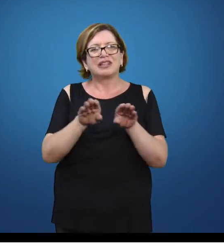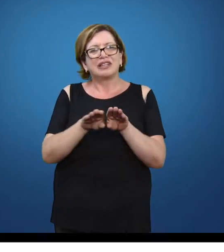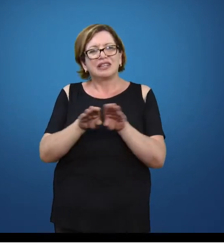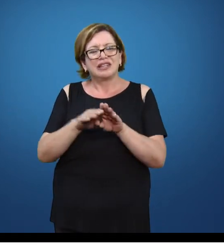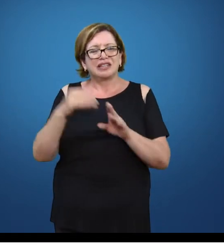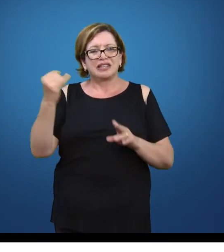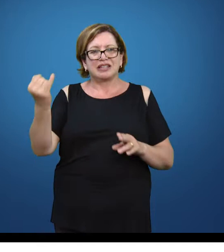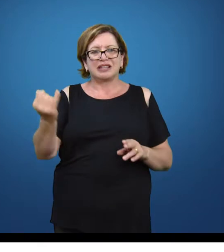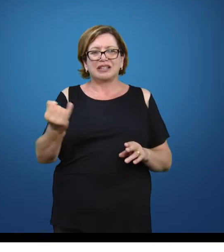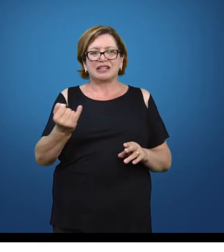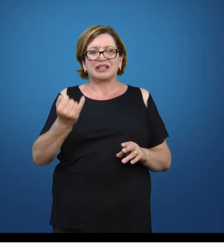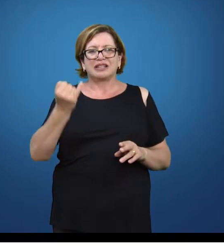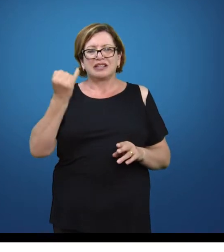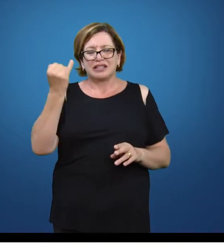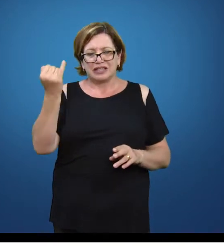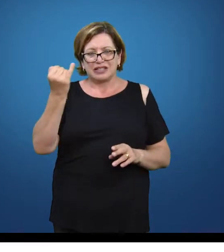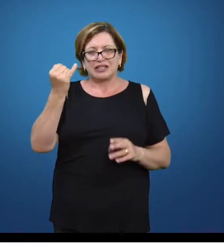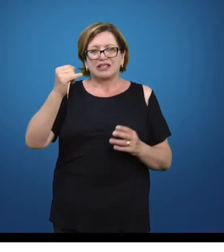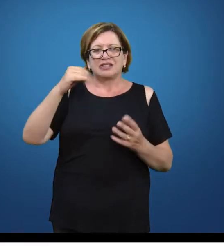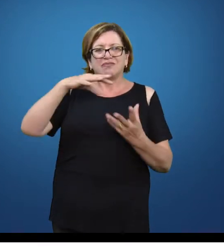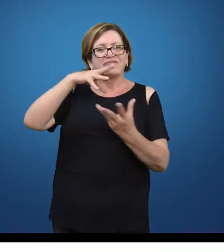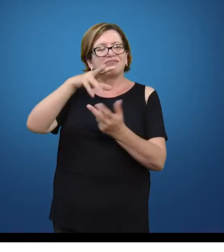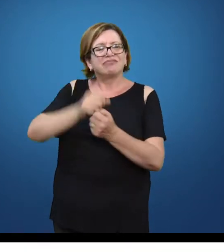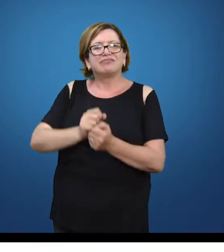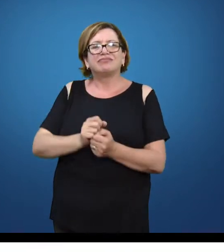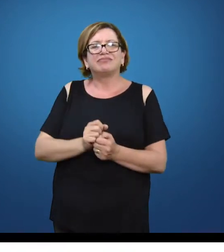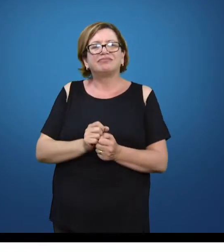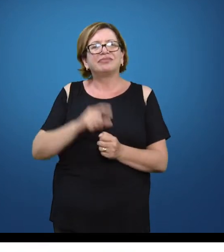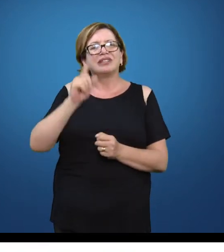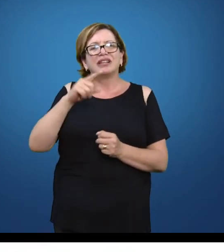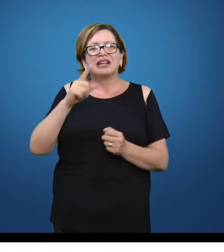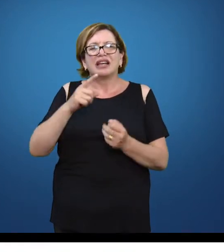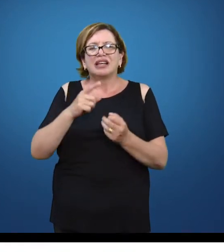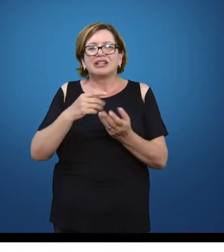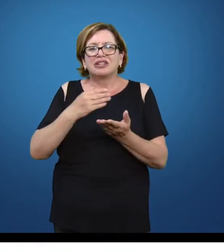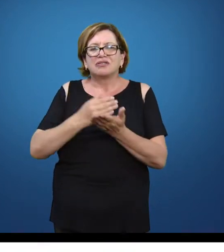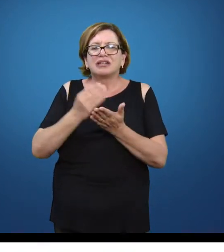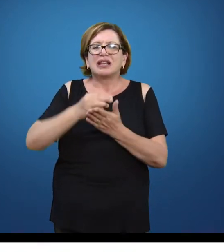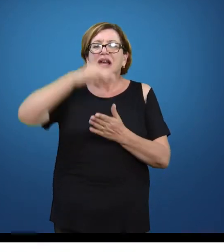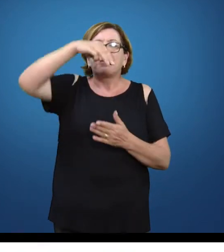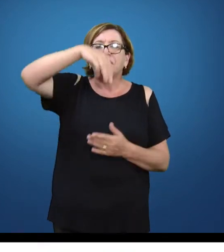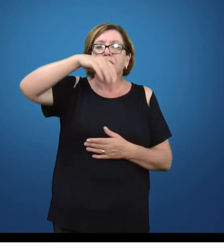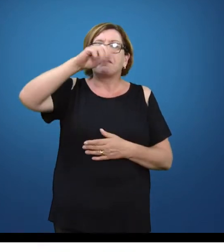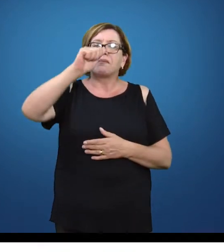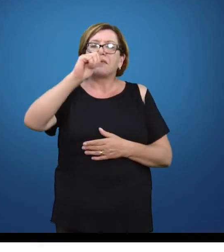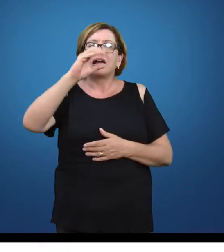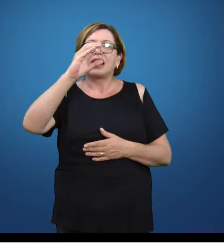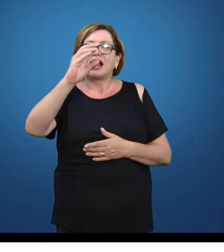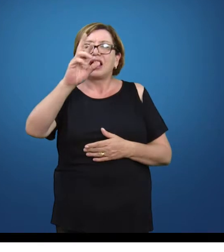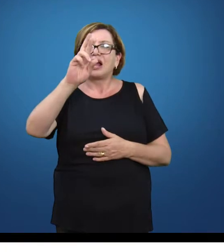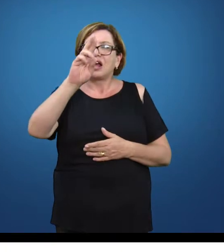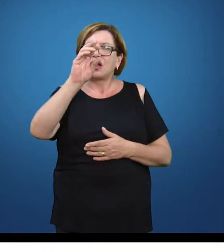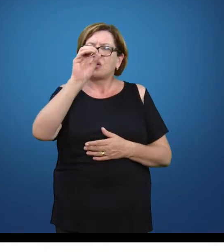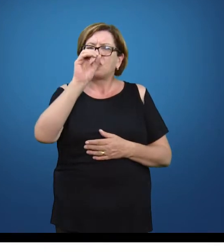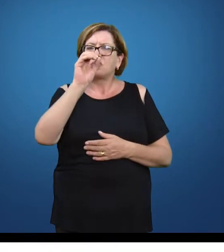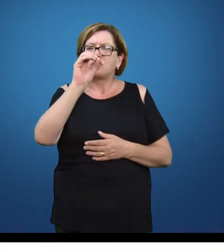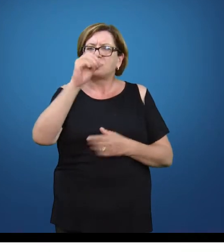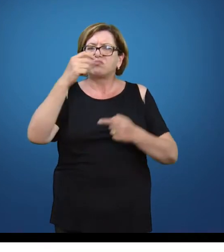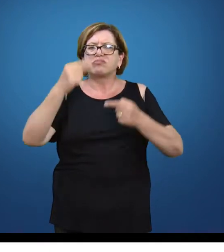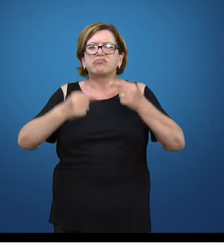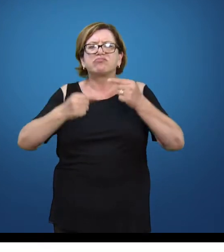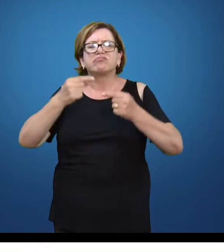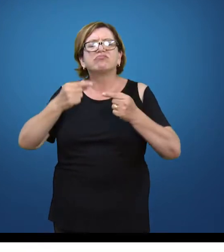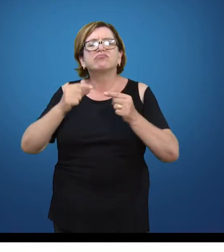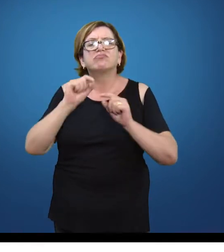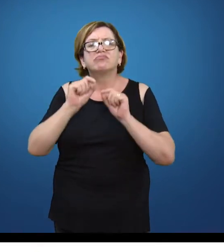do sistema internacional em nível mega, é em nível macro. O que significa entender as políticas em nível